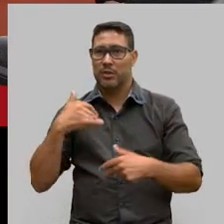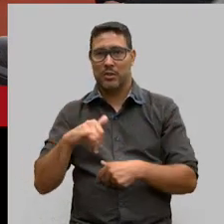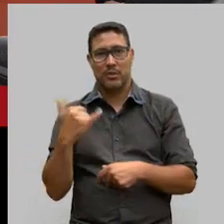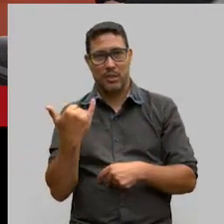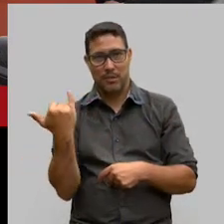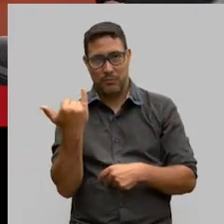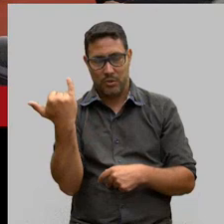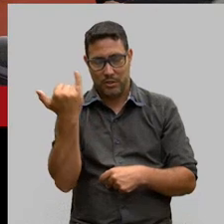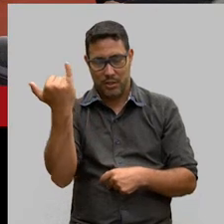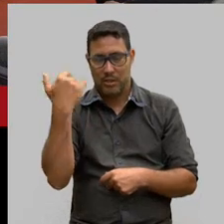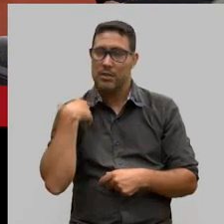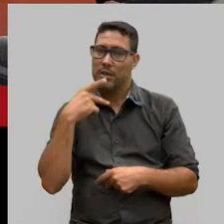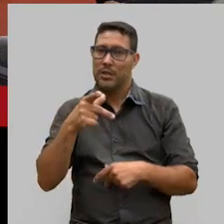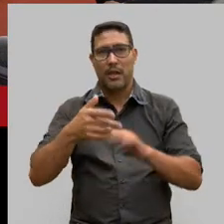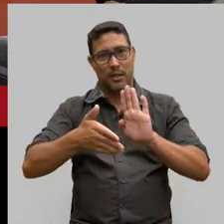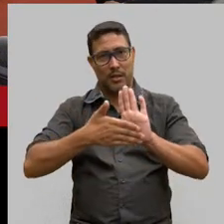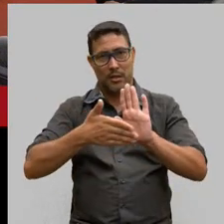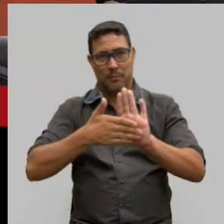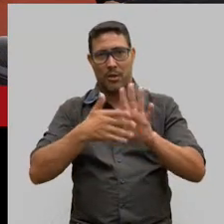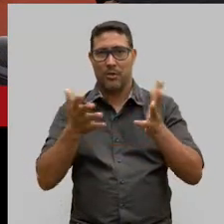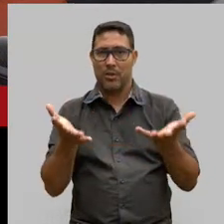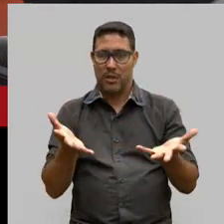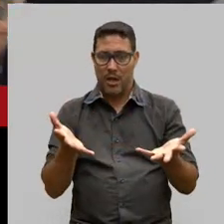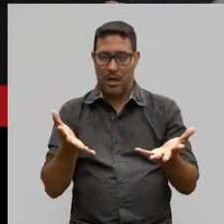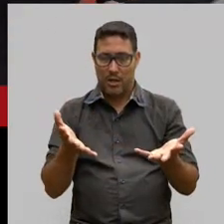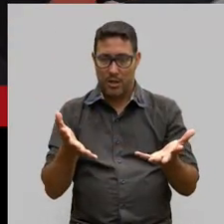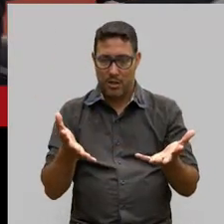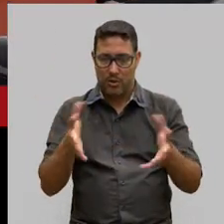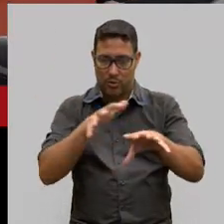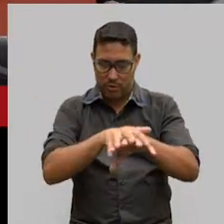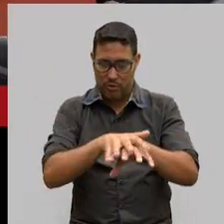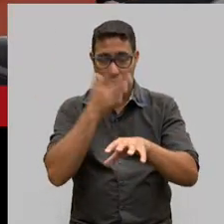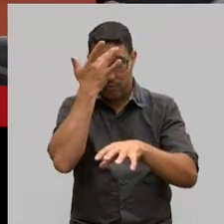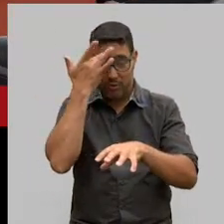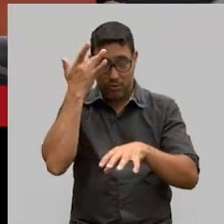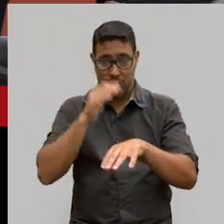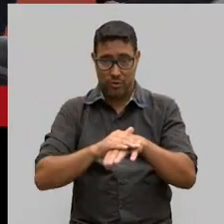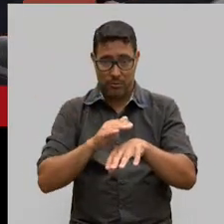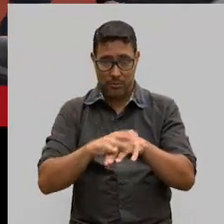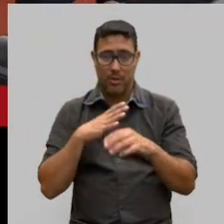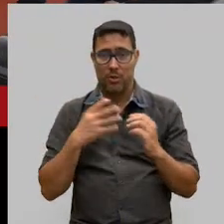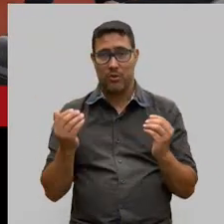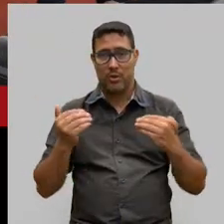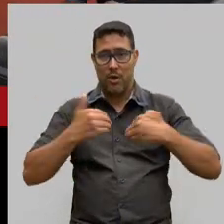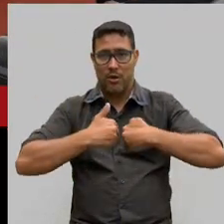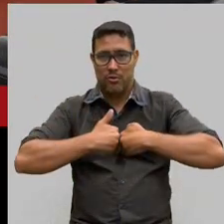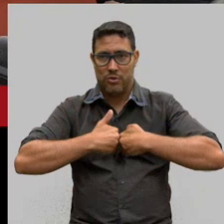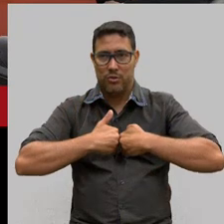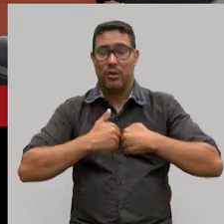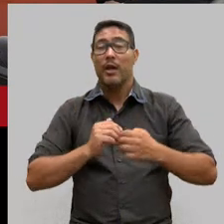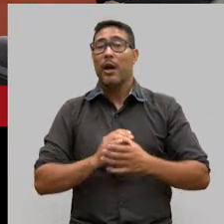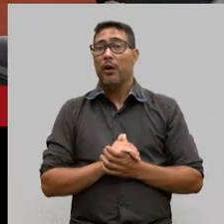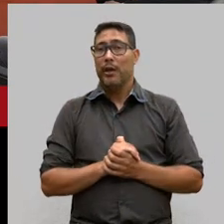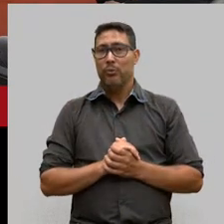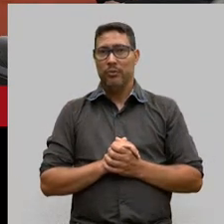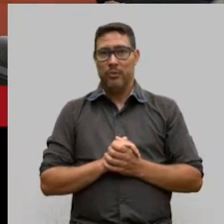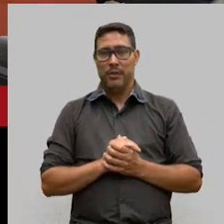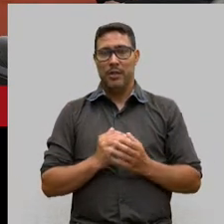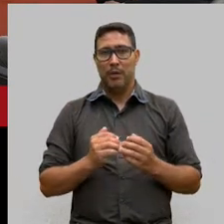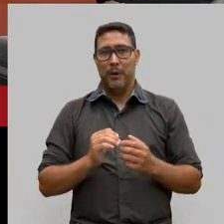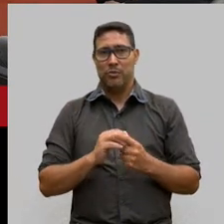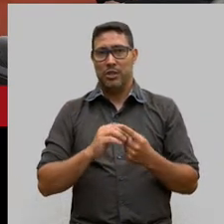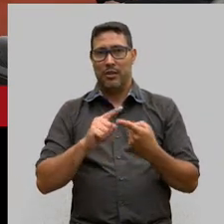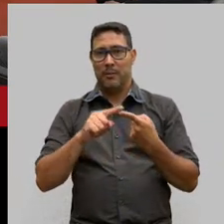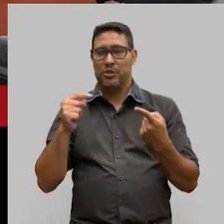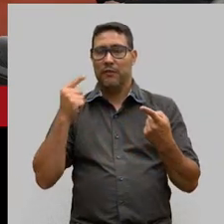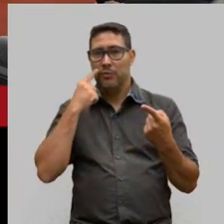da inclusão das Pessoas com Transtorno do espectro autista então quero aqui cumprimentar a Ana Paula Maria